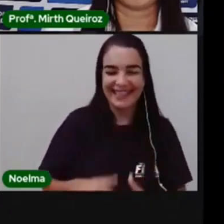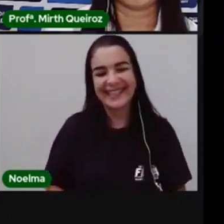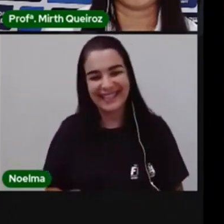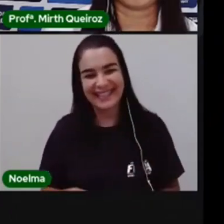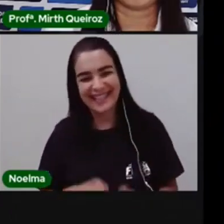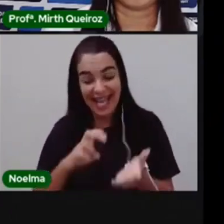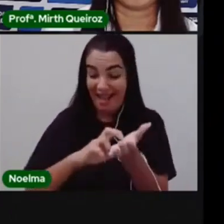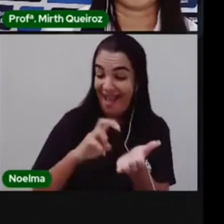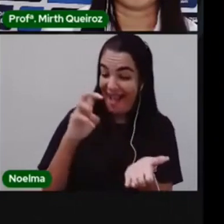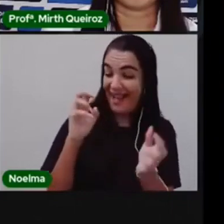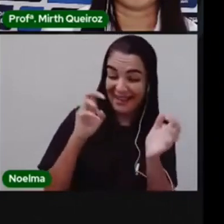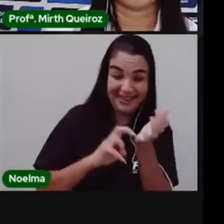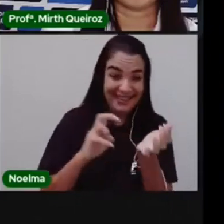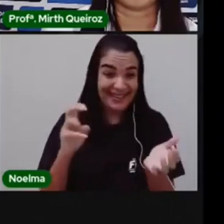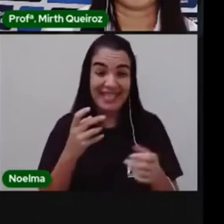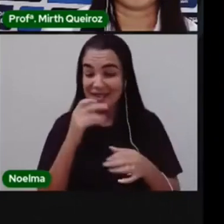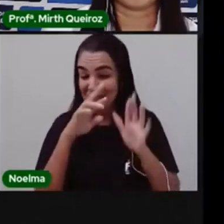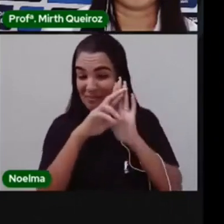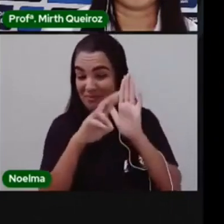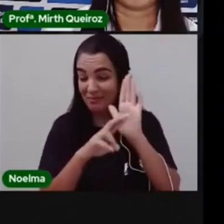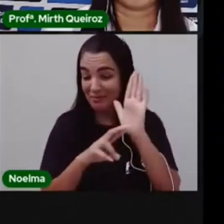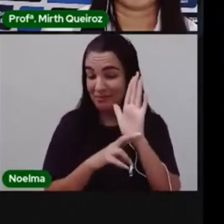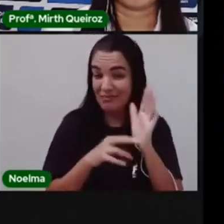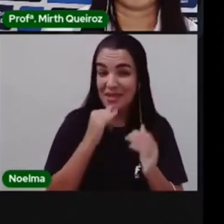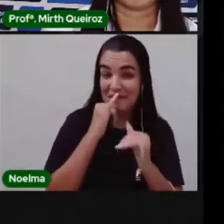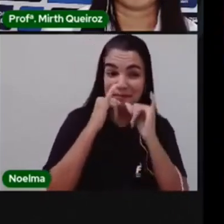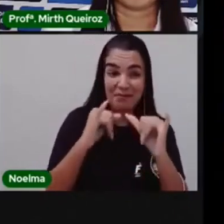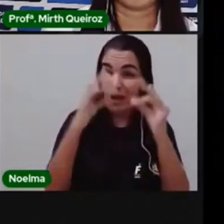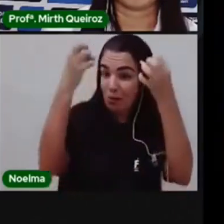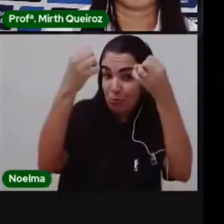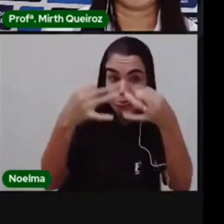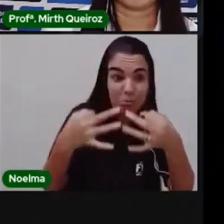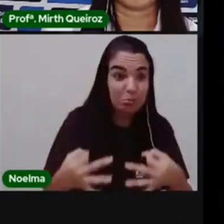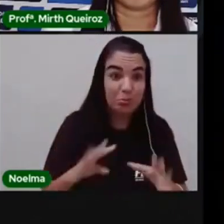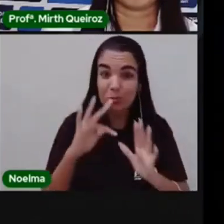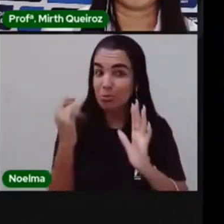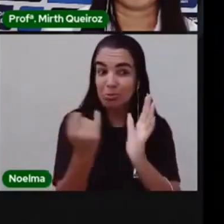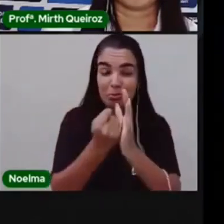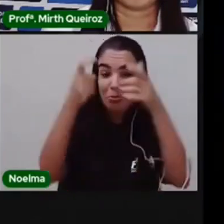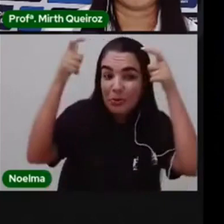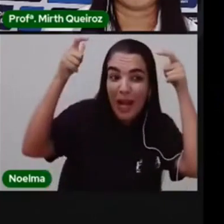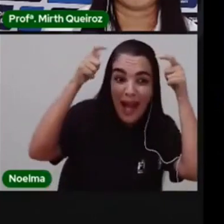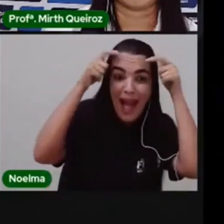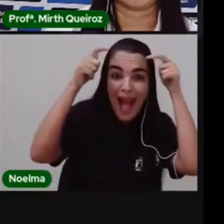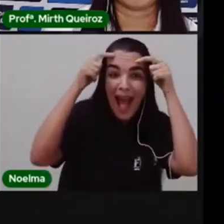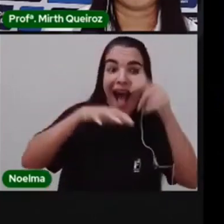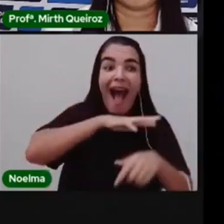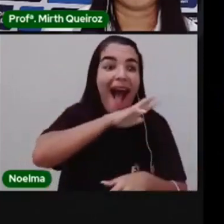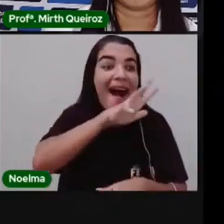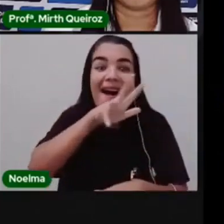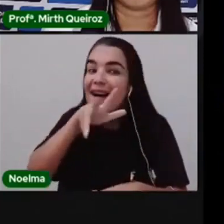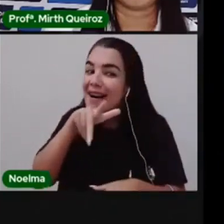No relatório matinal, a cobertura é total. Todo reino